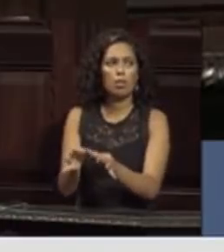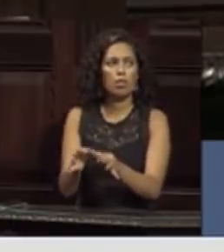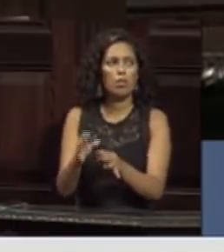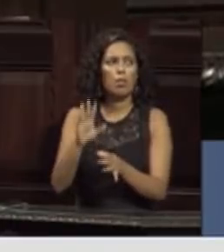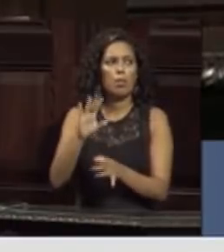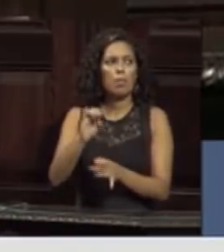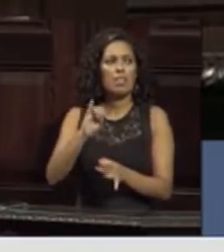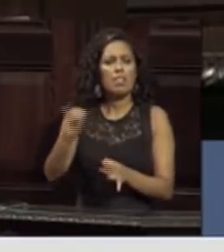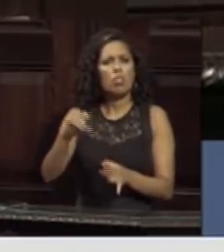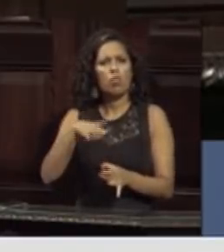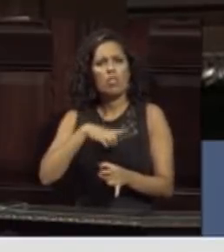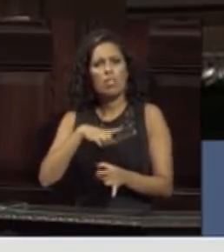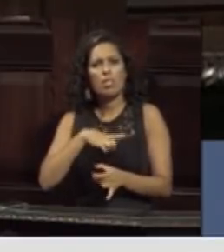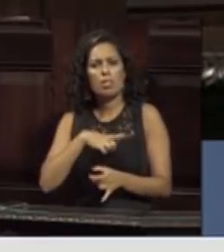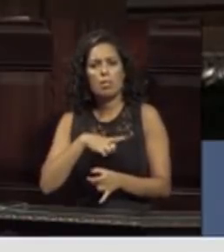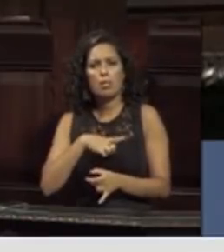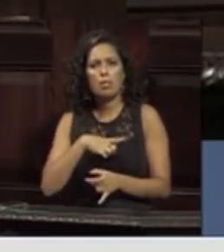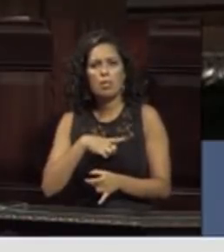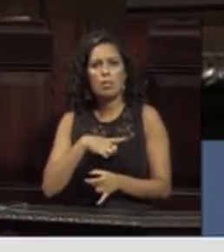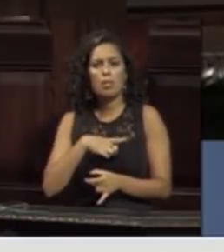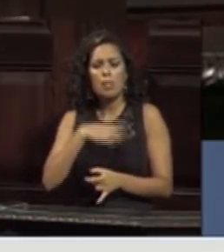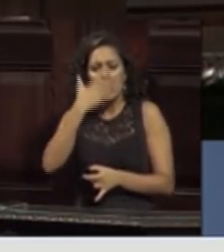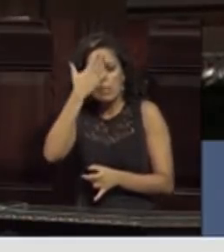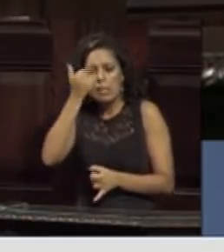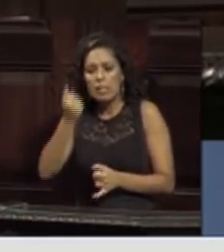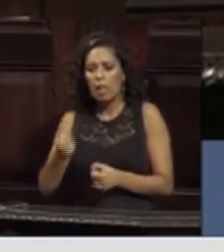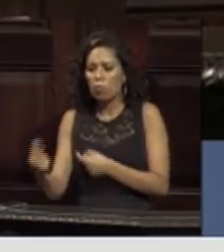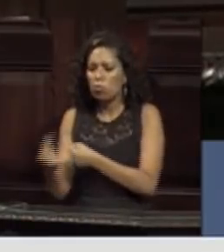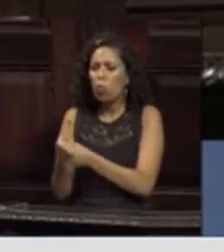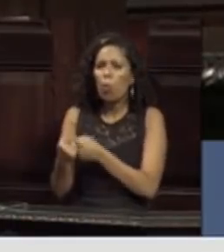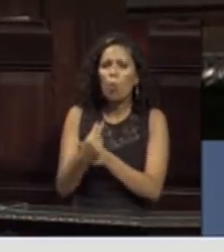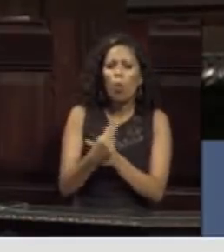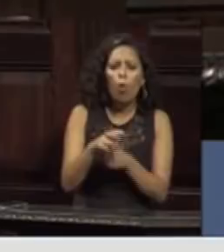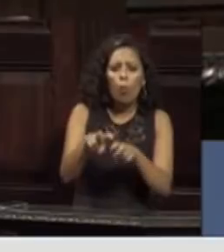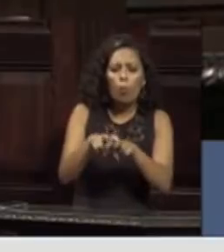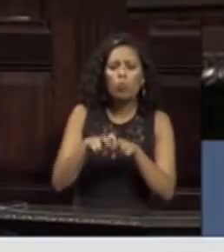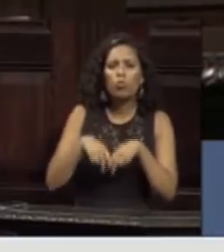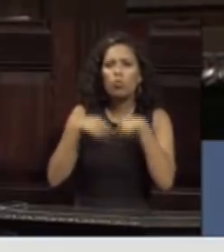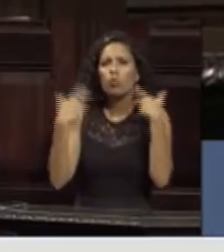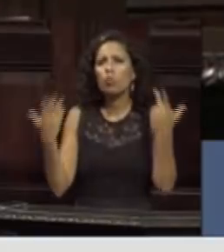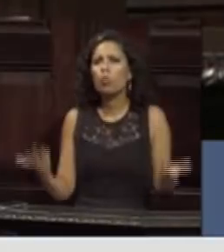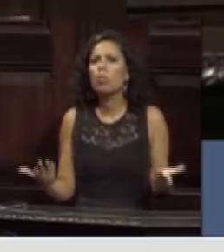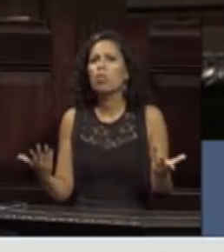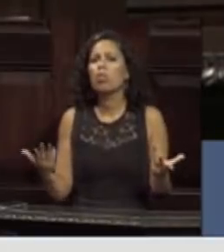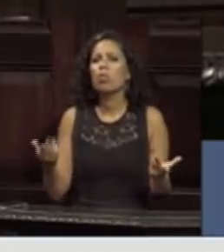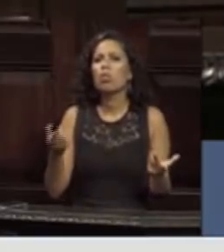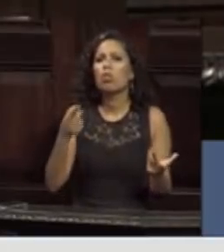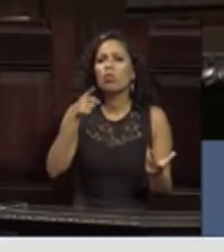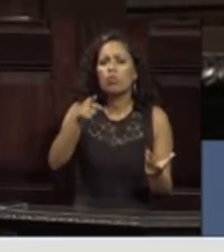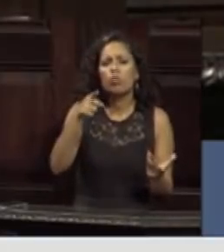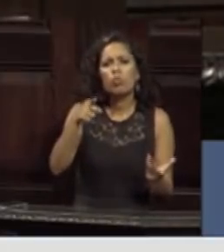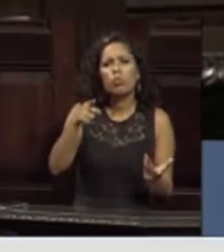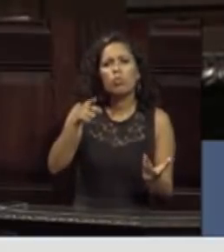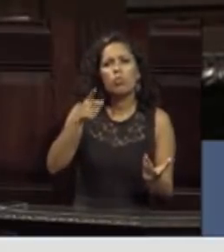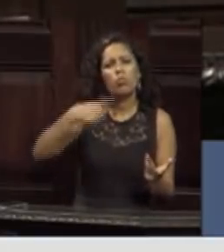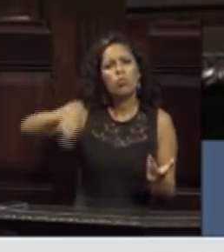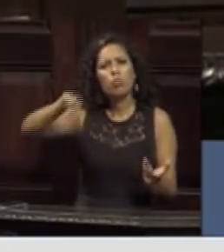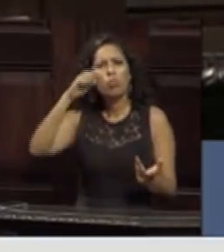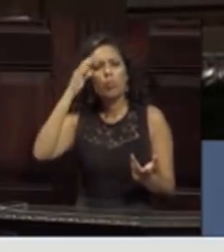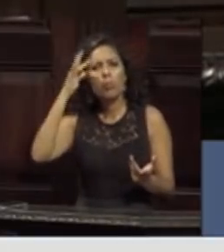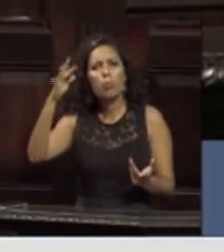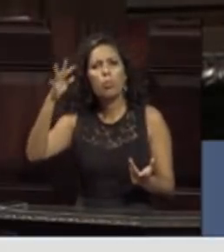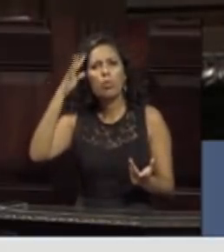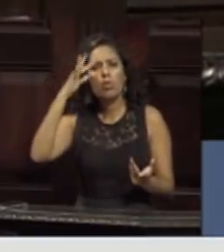você tem o conhecimento das necessidades, você tem as formas que você está pretendendo que essas necessidades